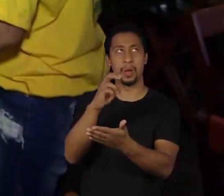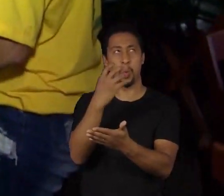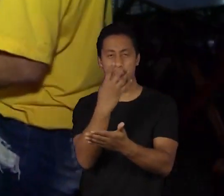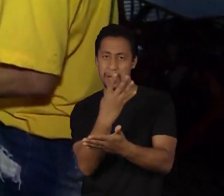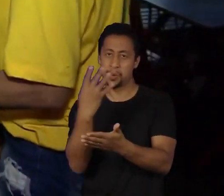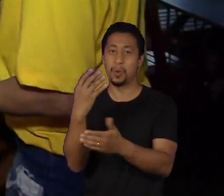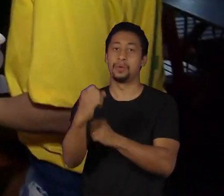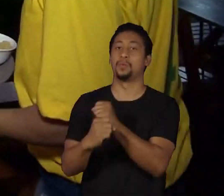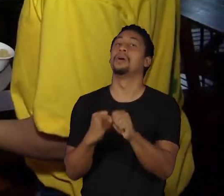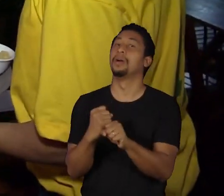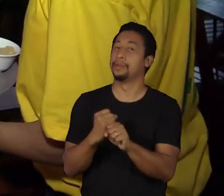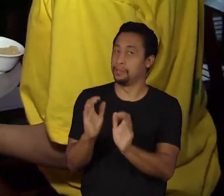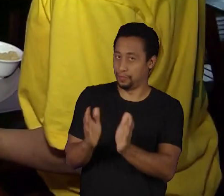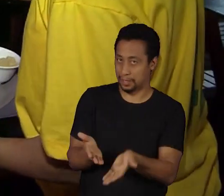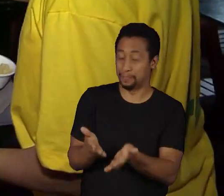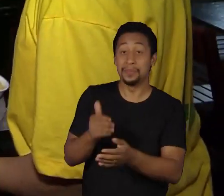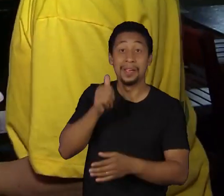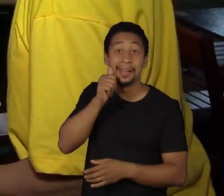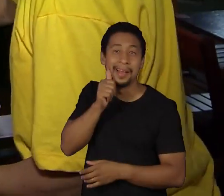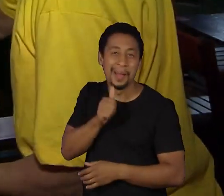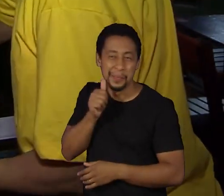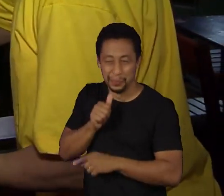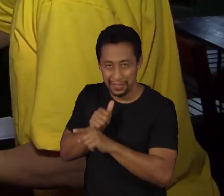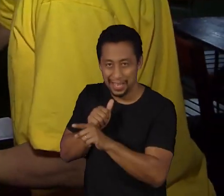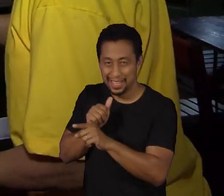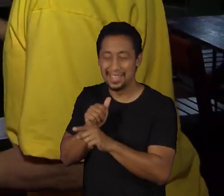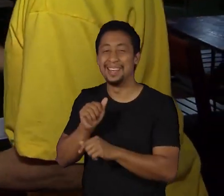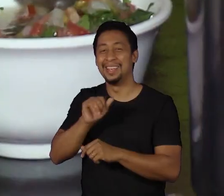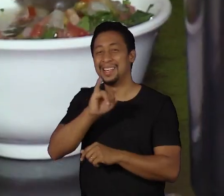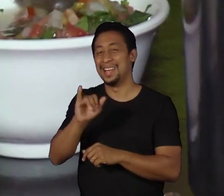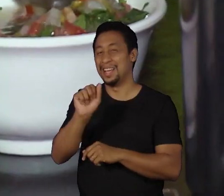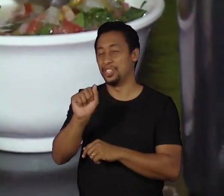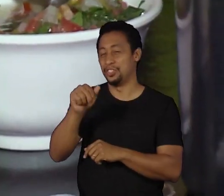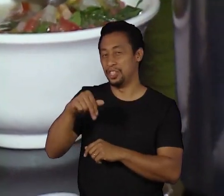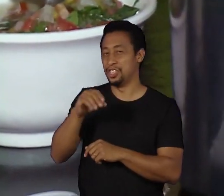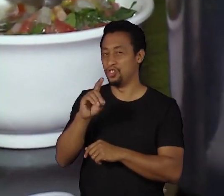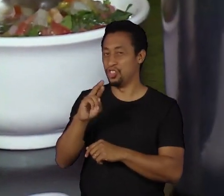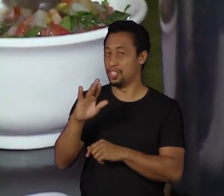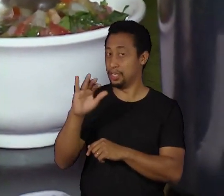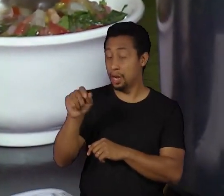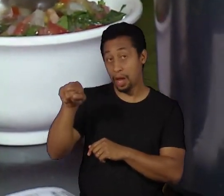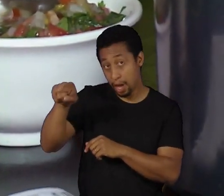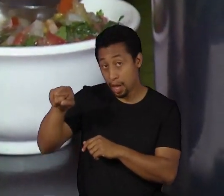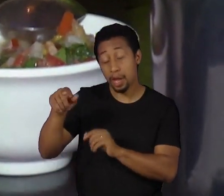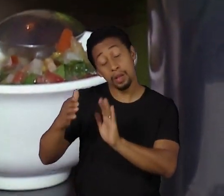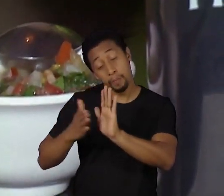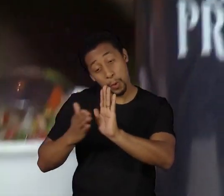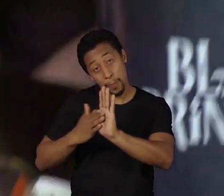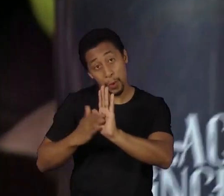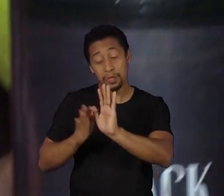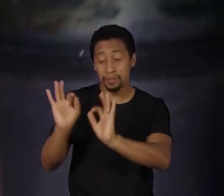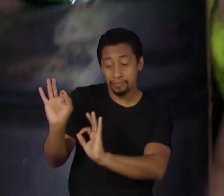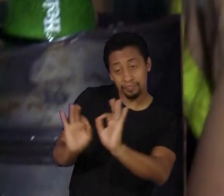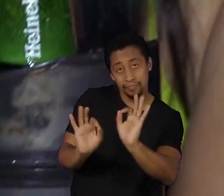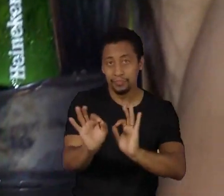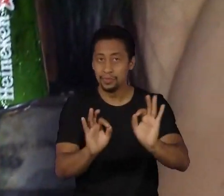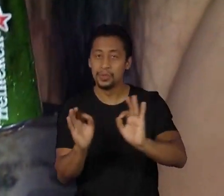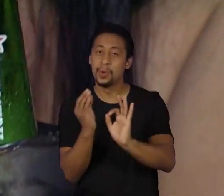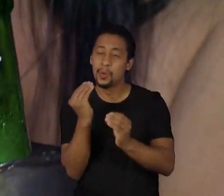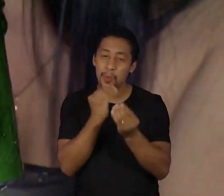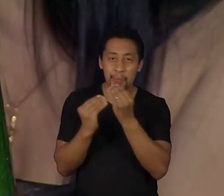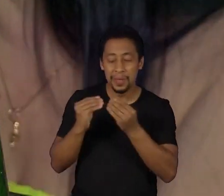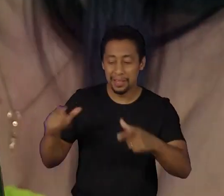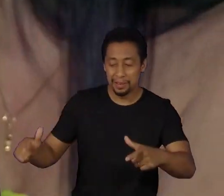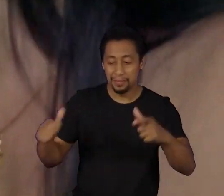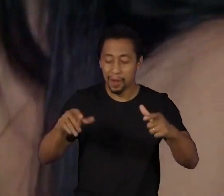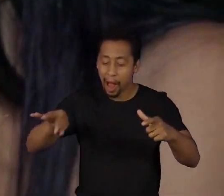tripinha vem com Dona Jandira, ela que propôs a botar a tripinha no bar. É essencial a